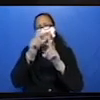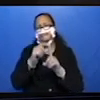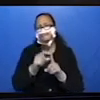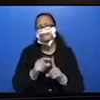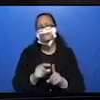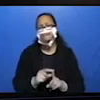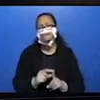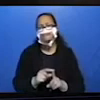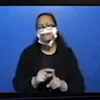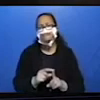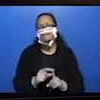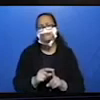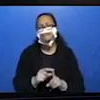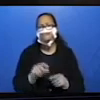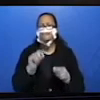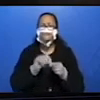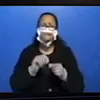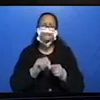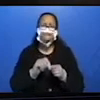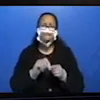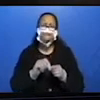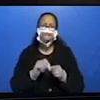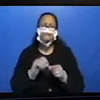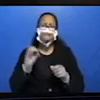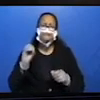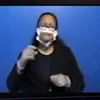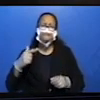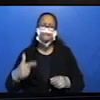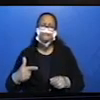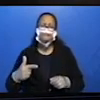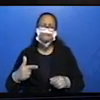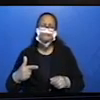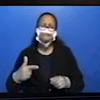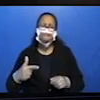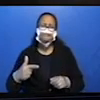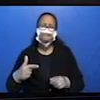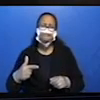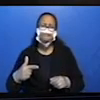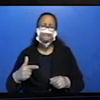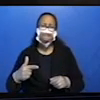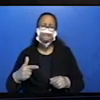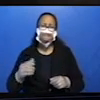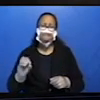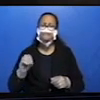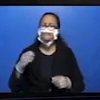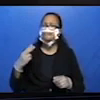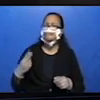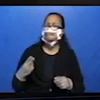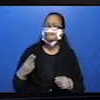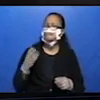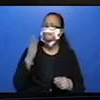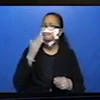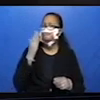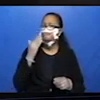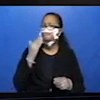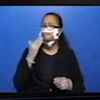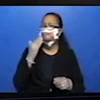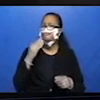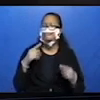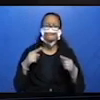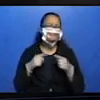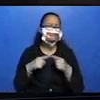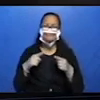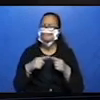gás oxigênio? É um processo realizado pelos alimentos? Não combina,